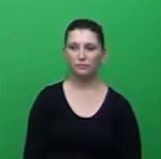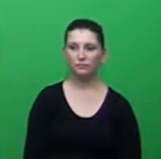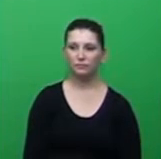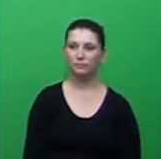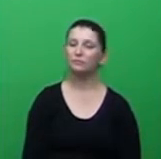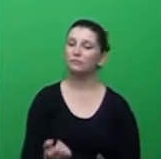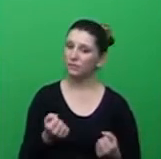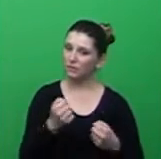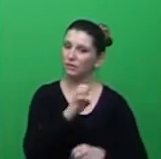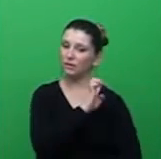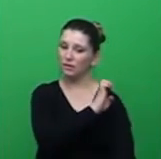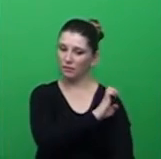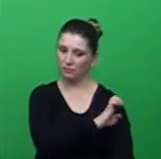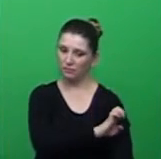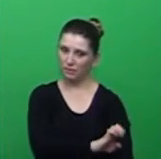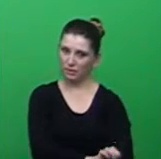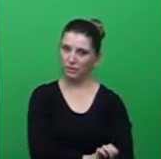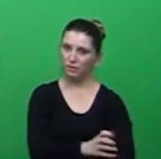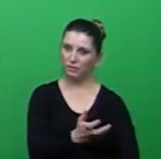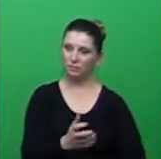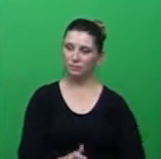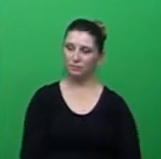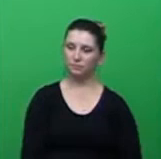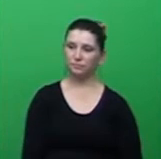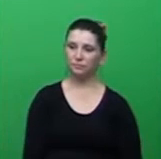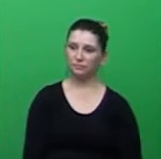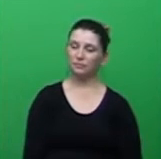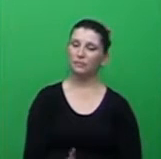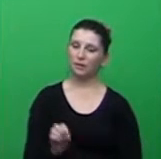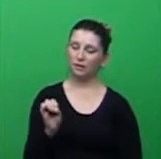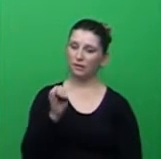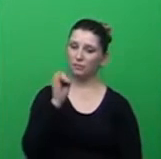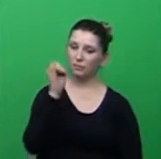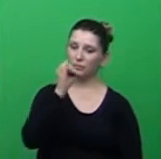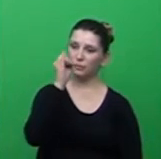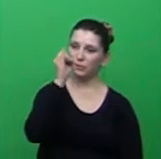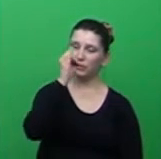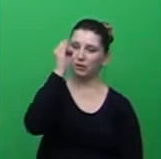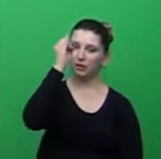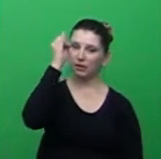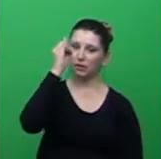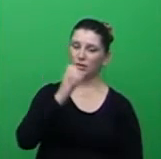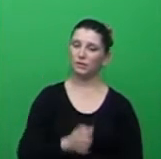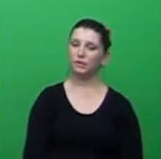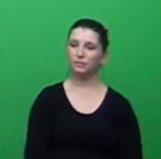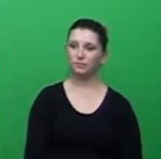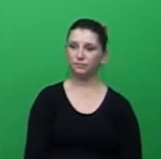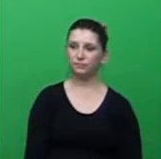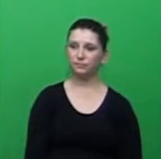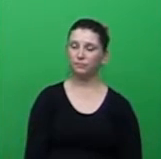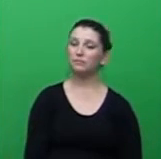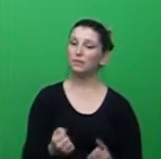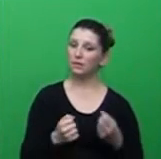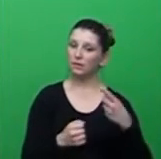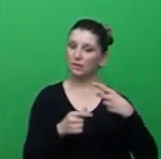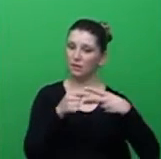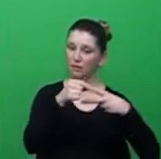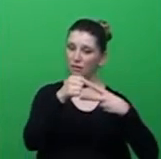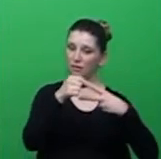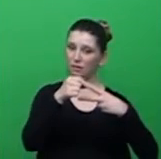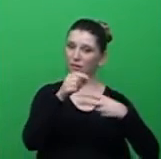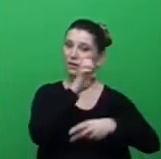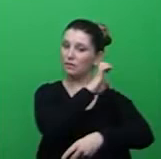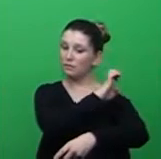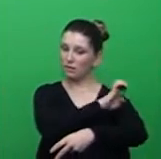educacional, Ricardo Fábio, vereador, é também importante. Essas duas coisas têm que ser feitas: a educação, para